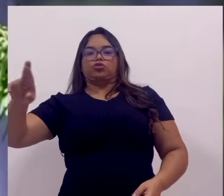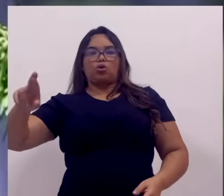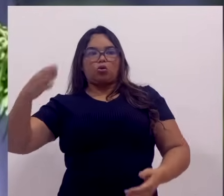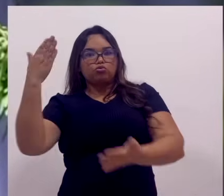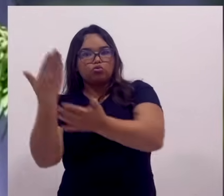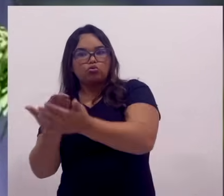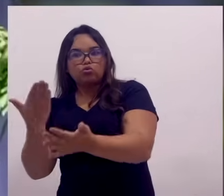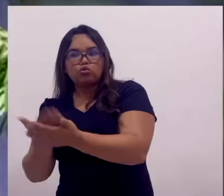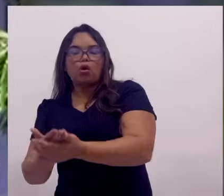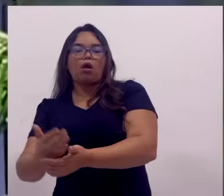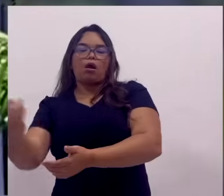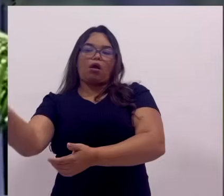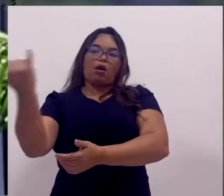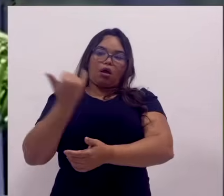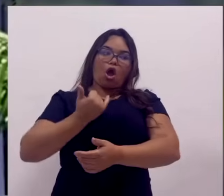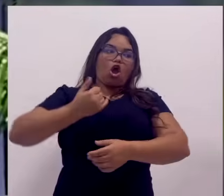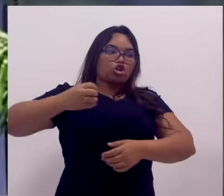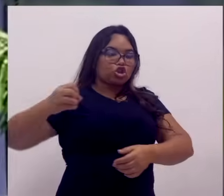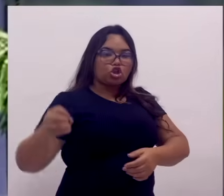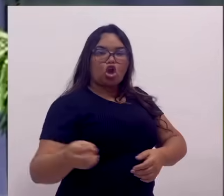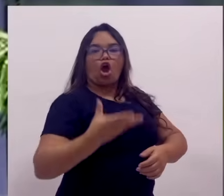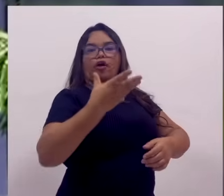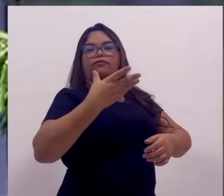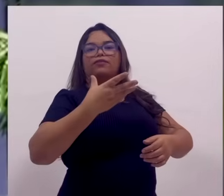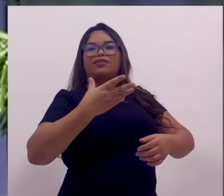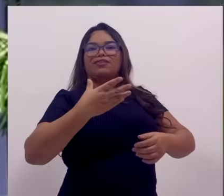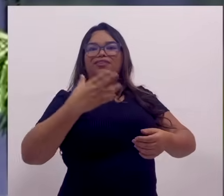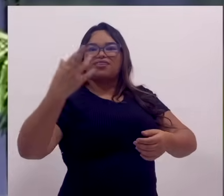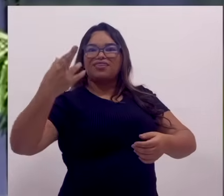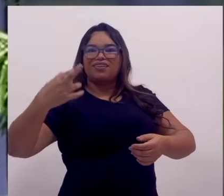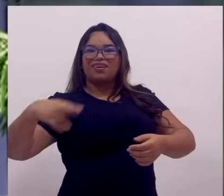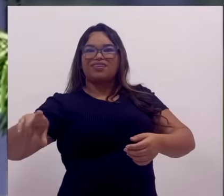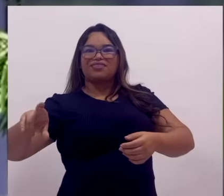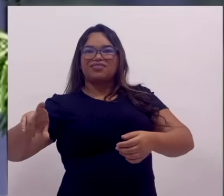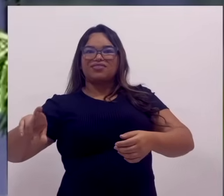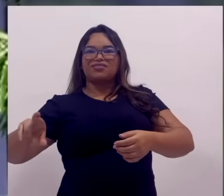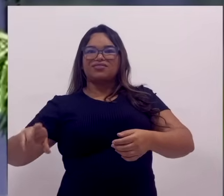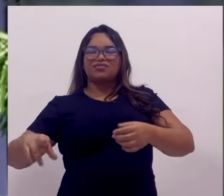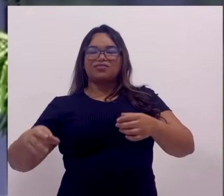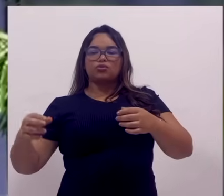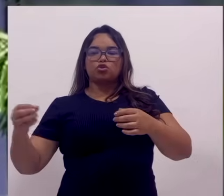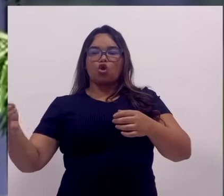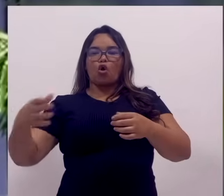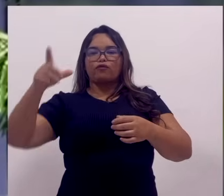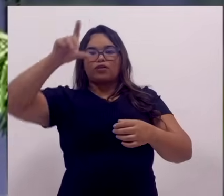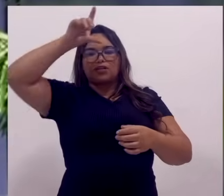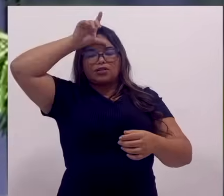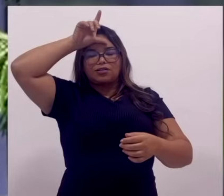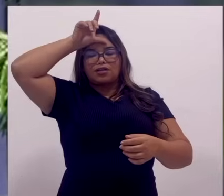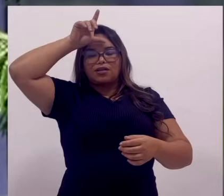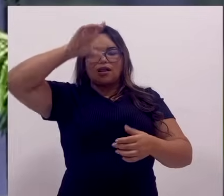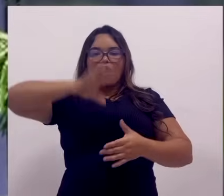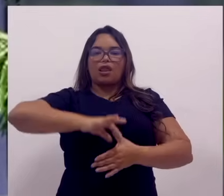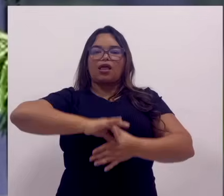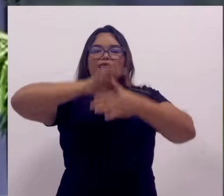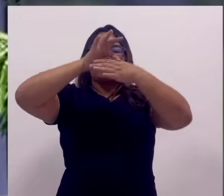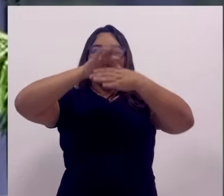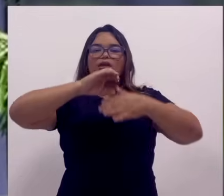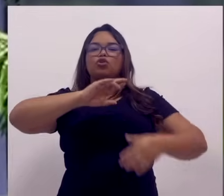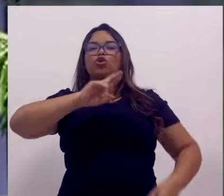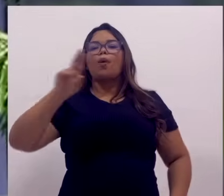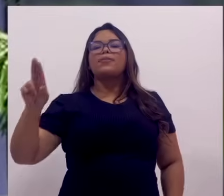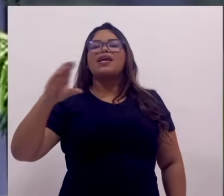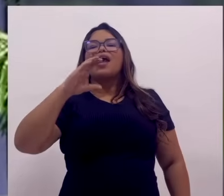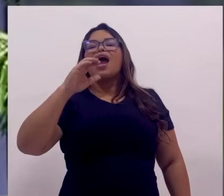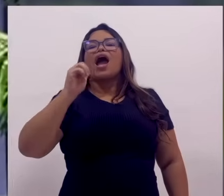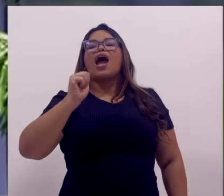"Martinho, falta outra coisa." E eles começaram uma nova denominação. E começaram a seguir um novo líder, que se chamava Calvino.